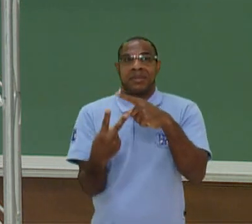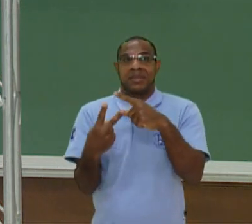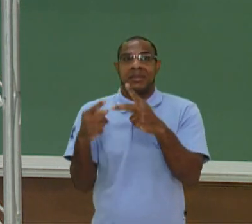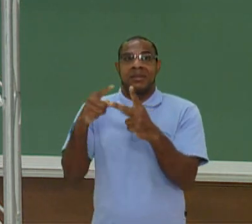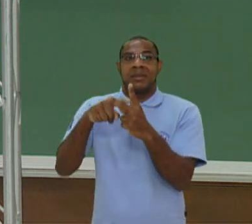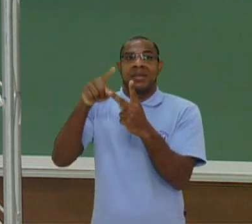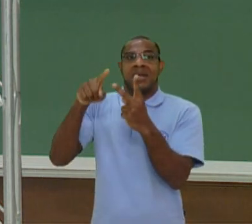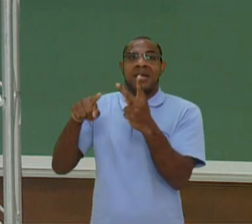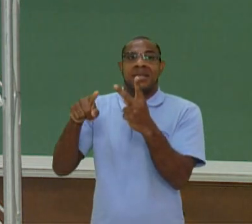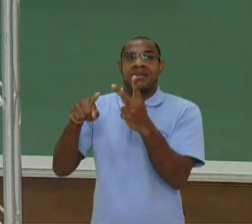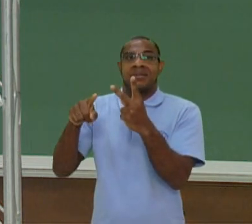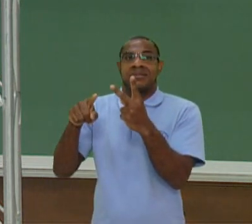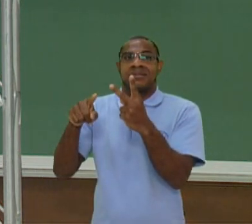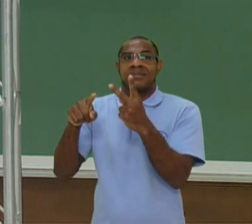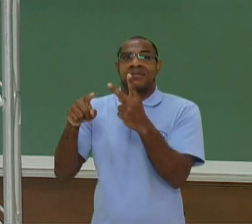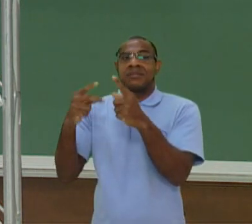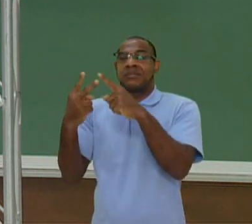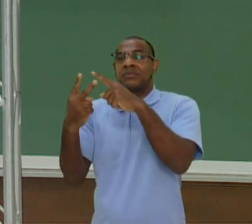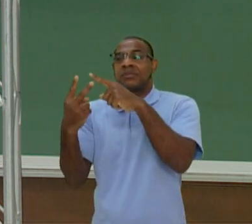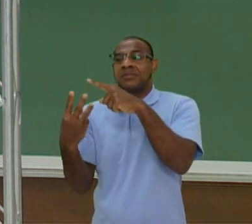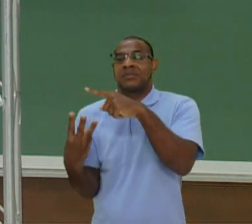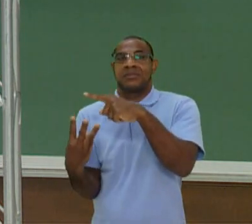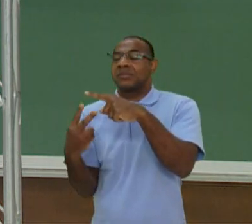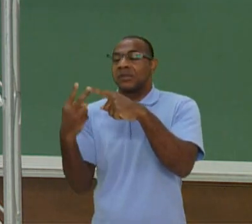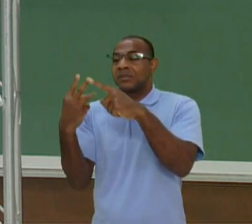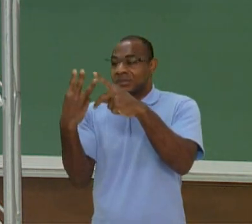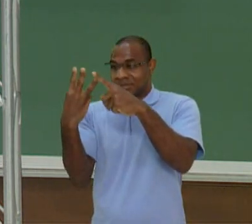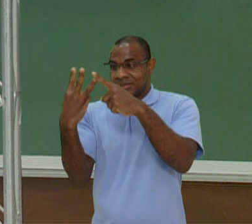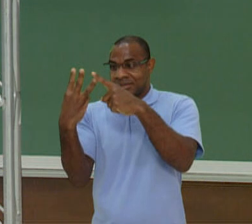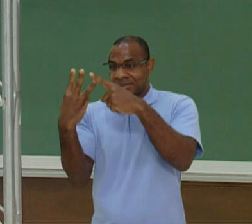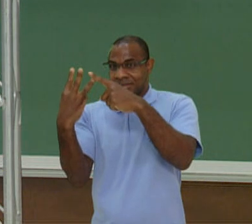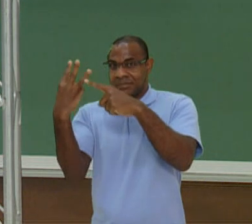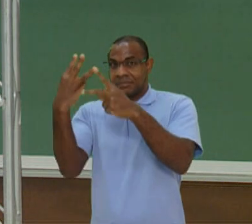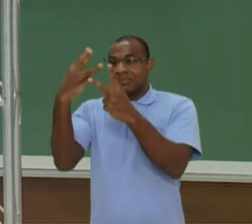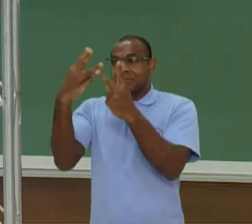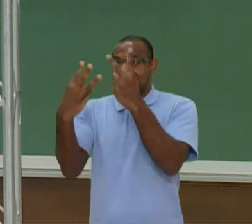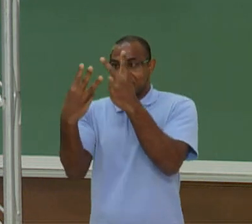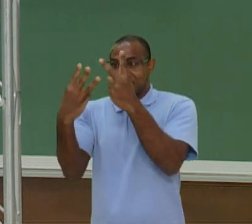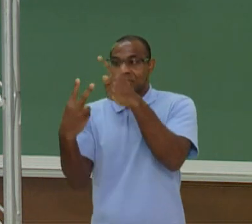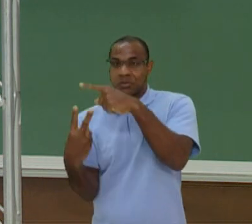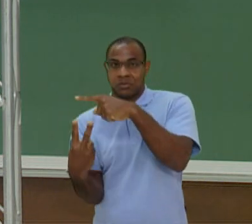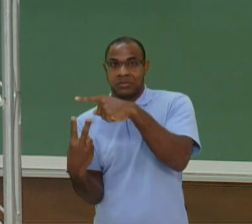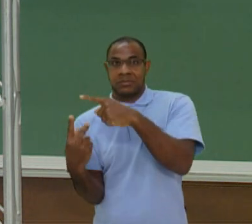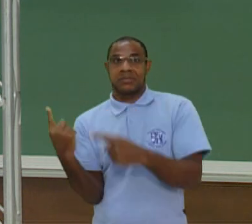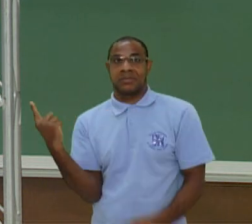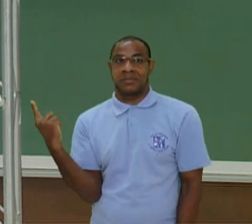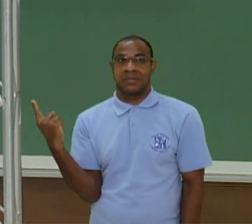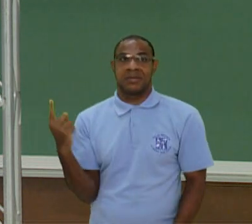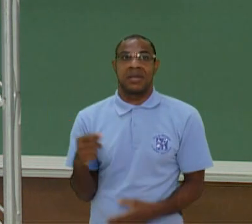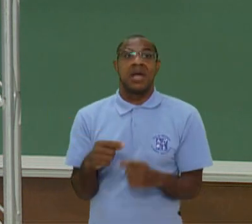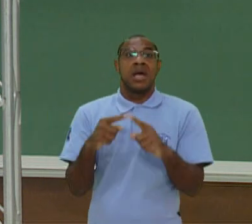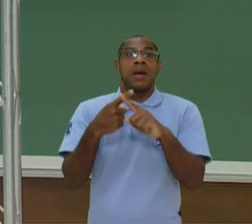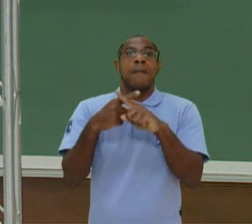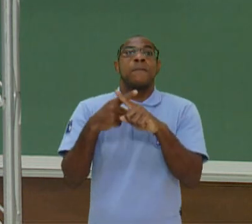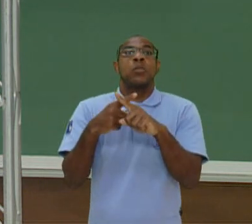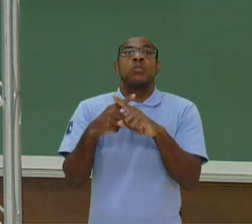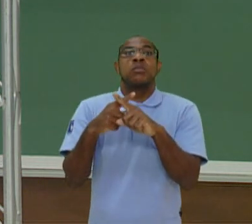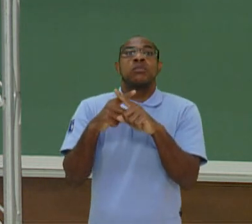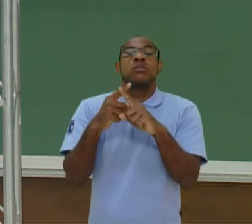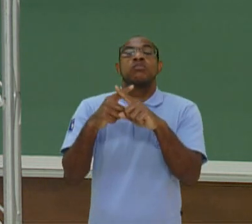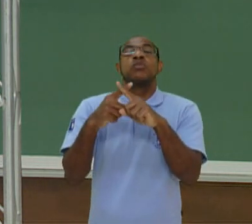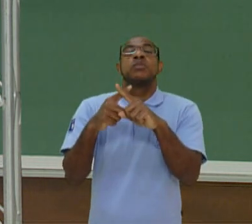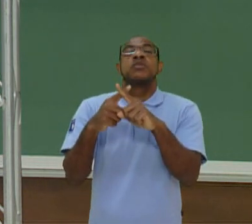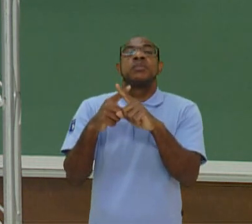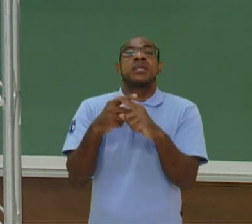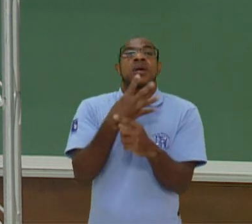de 30 graus, só que o cosseno no quadrante 2 é negativo. Então você multiplica 4 vezes meio e depois 4 vezes raiz